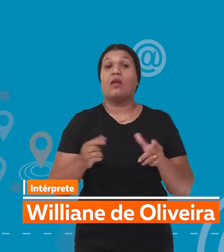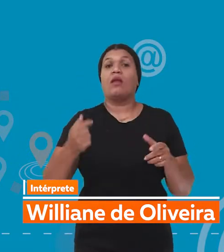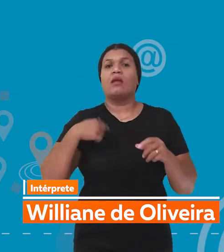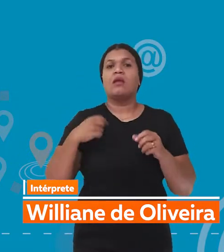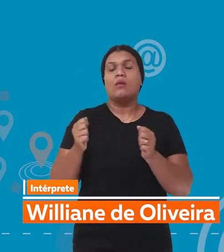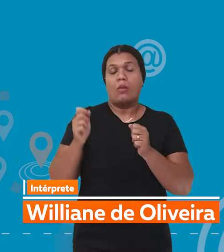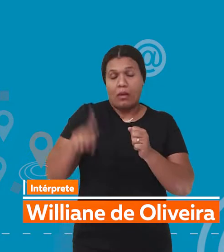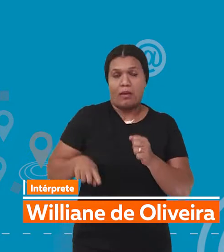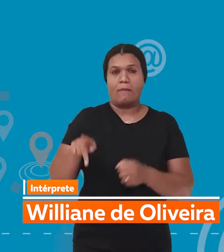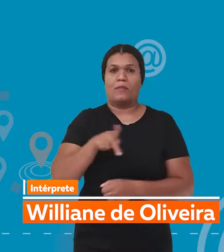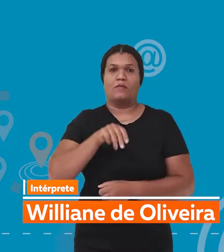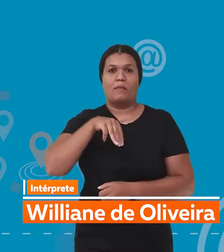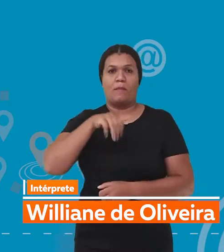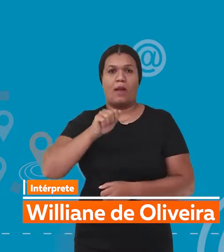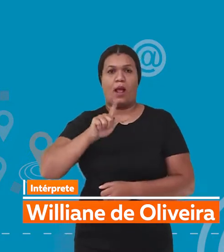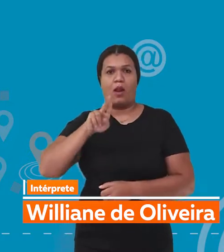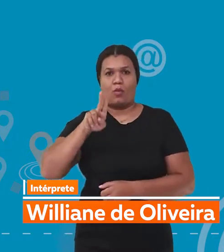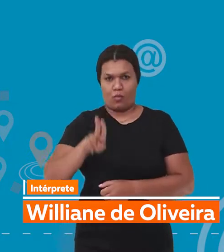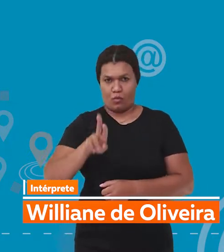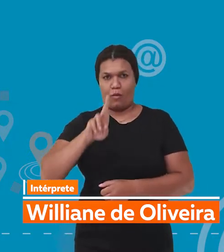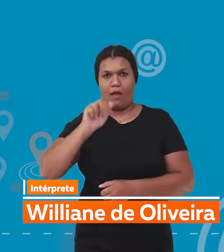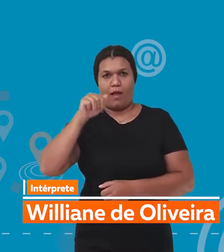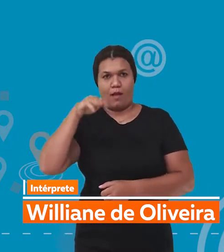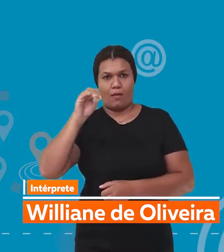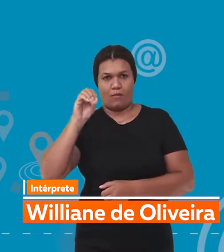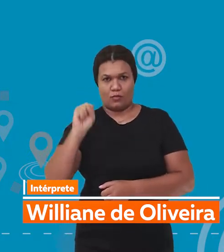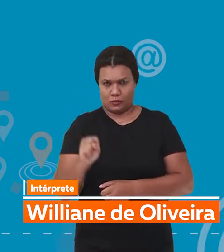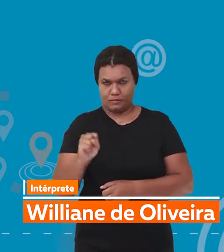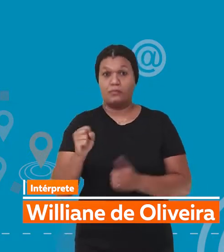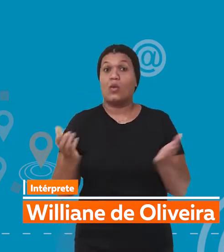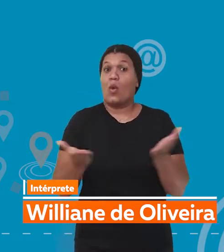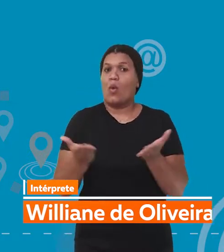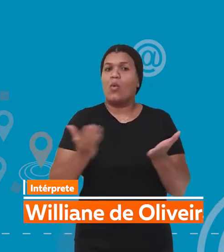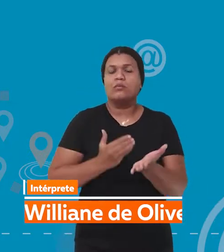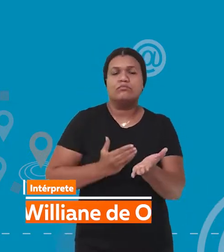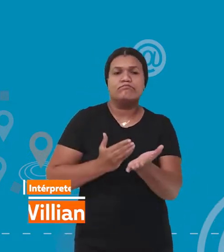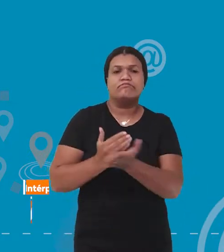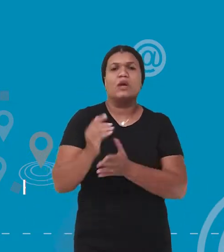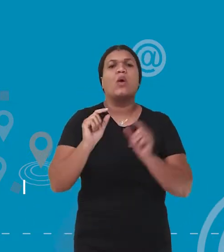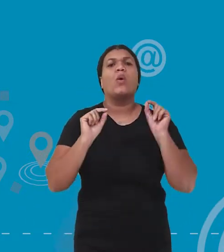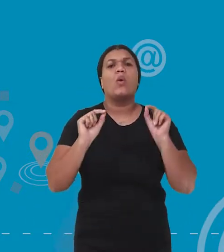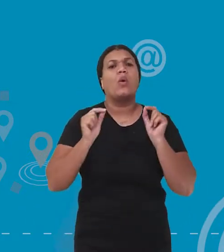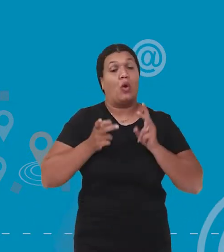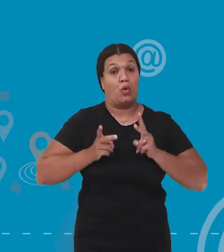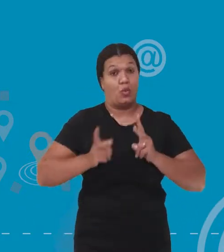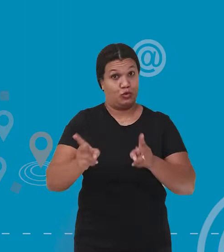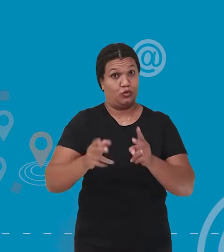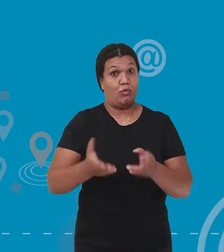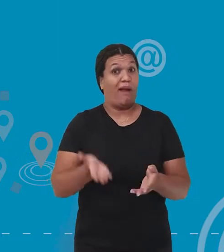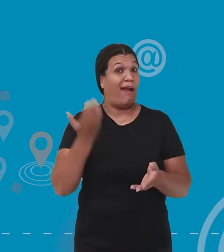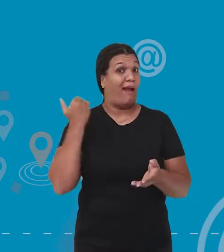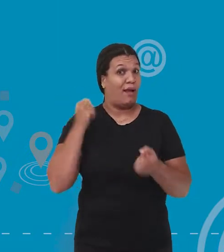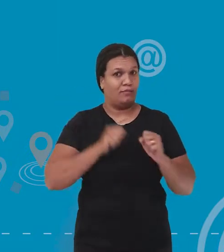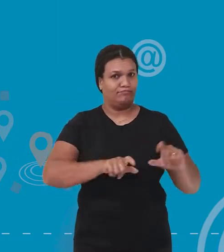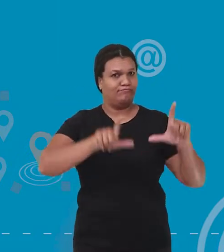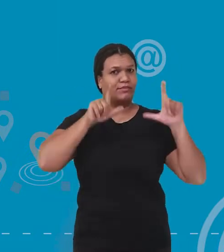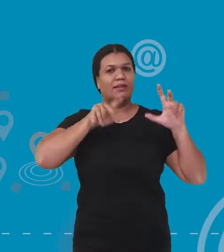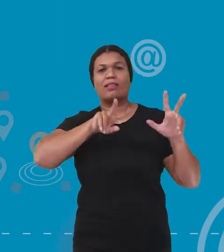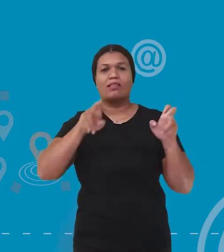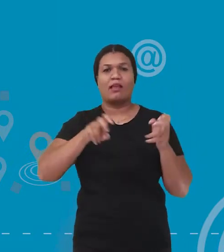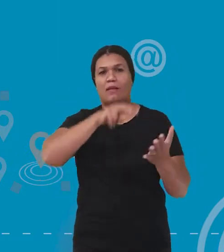a professora Malu Ramos. Hoje daremos continuidade ao programa anterior sobre